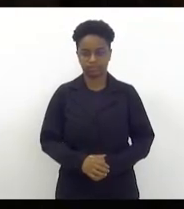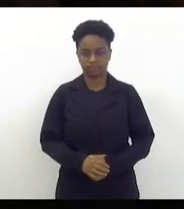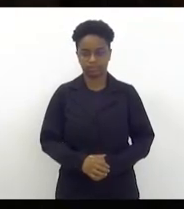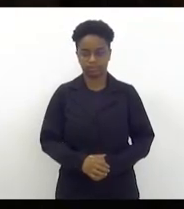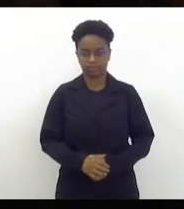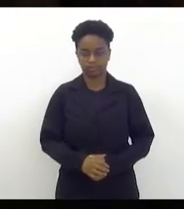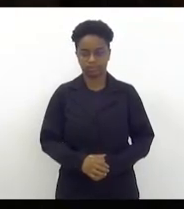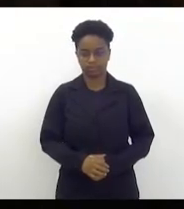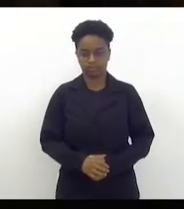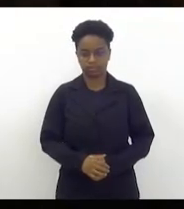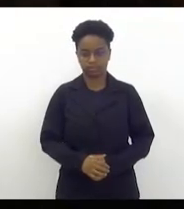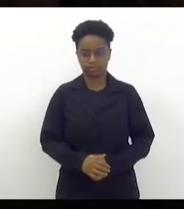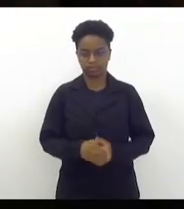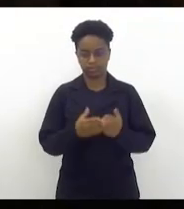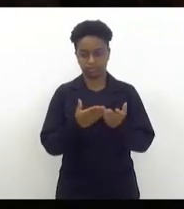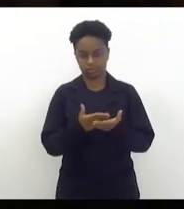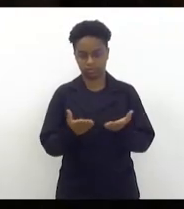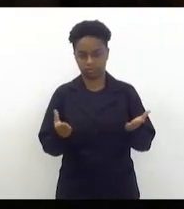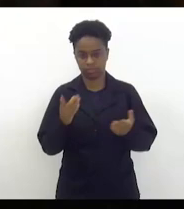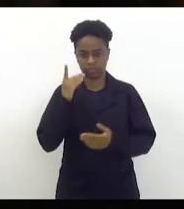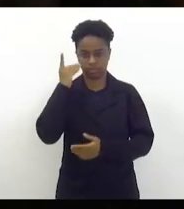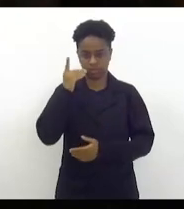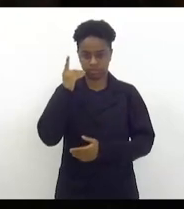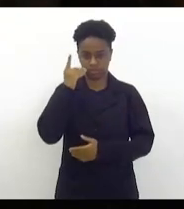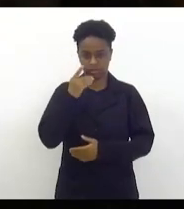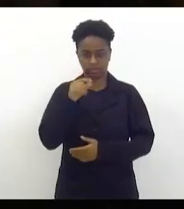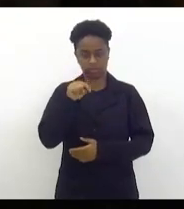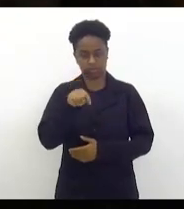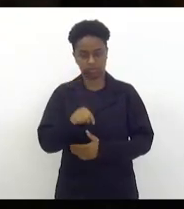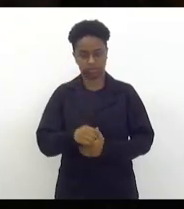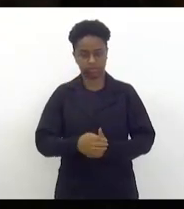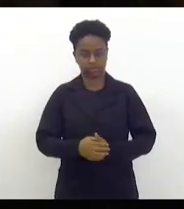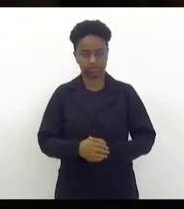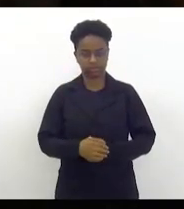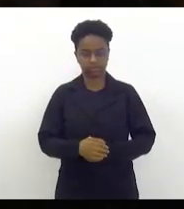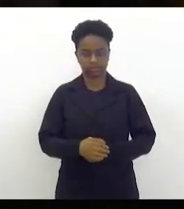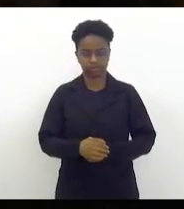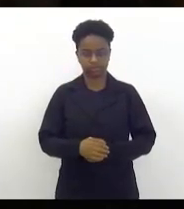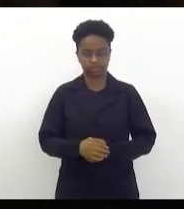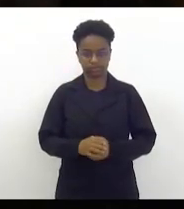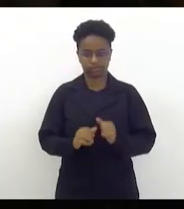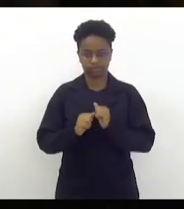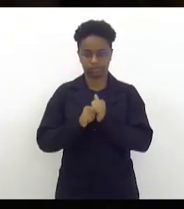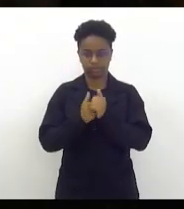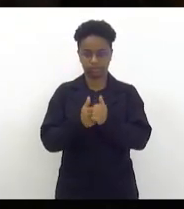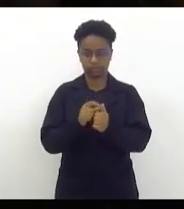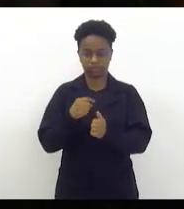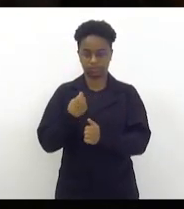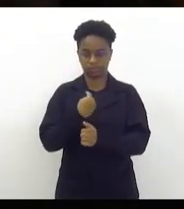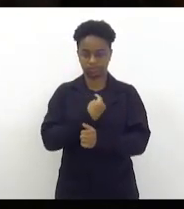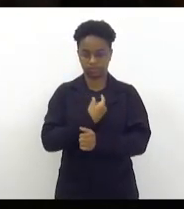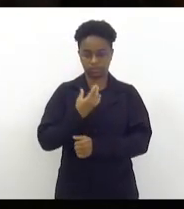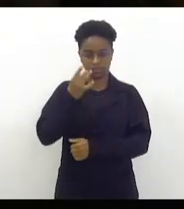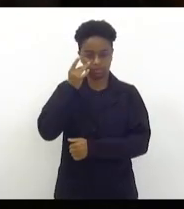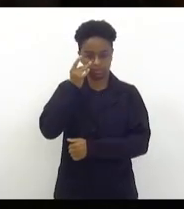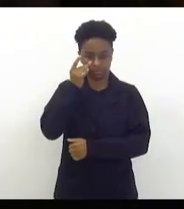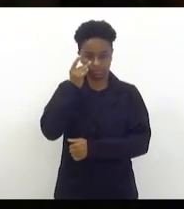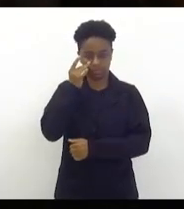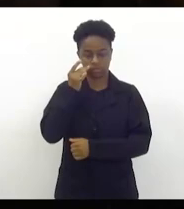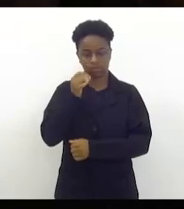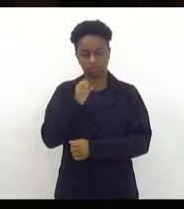senhoras e senhores deputados que nos acompanham de forma